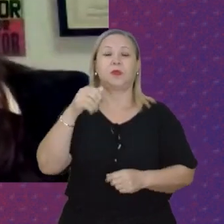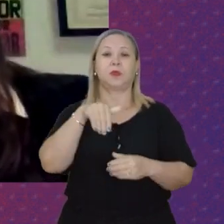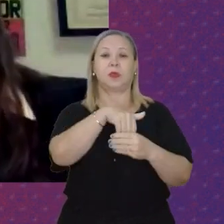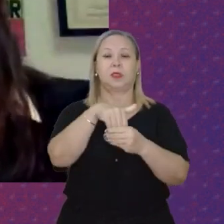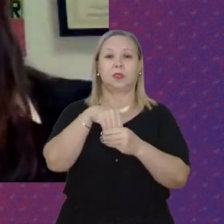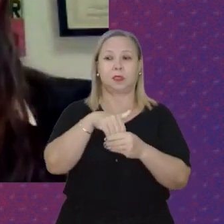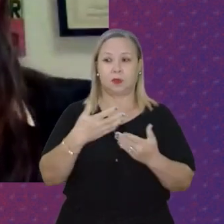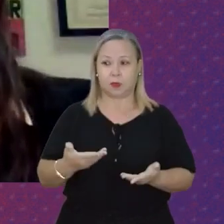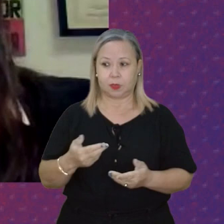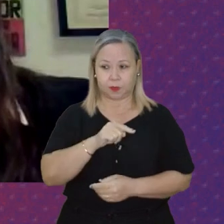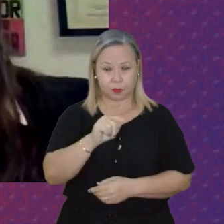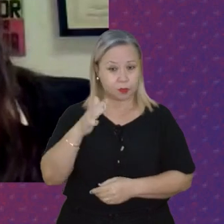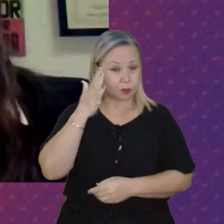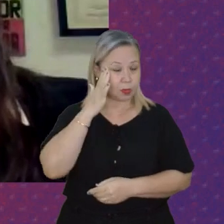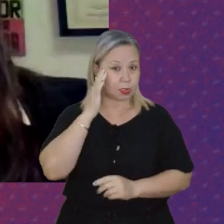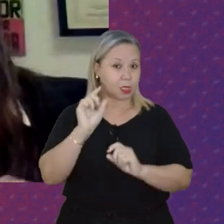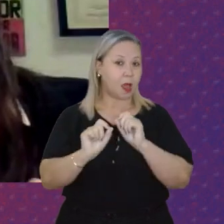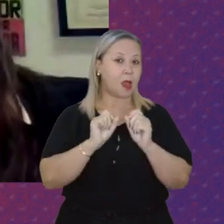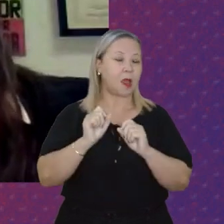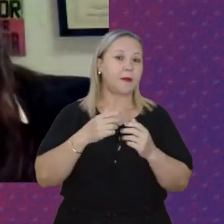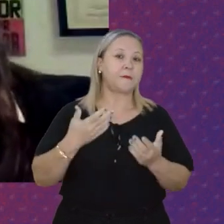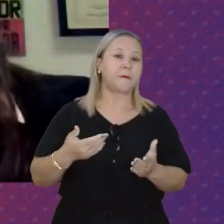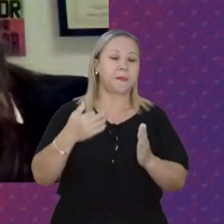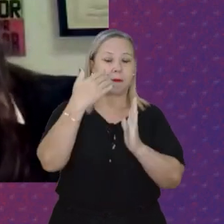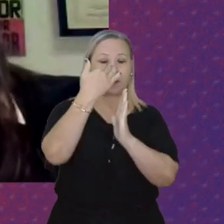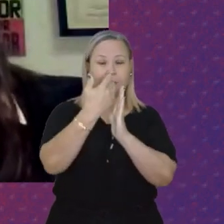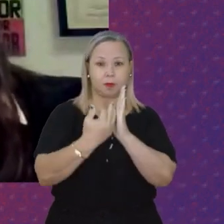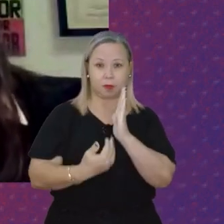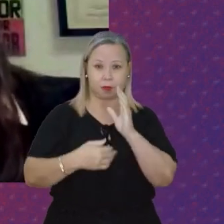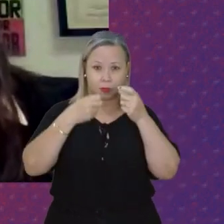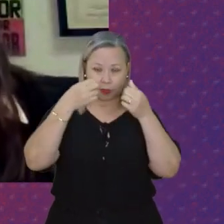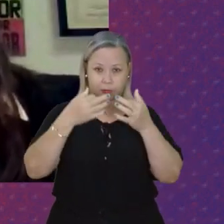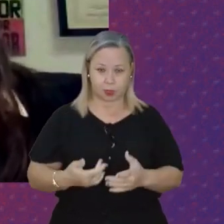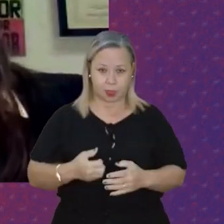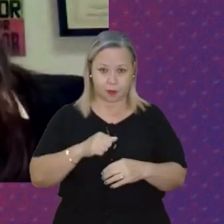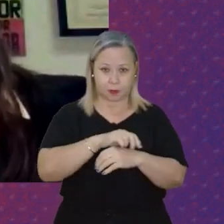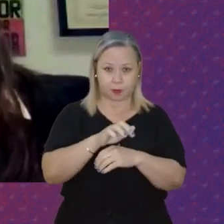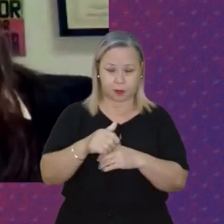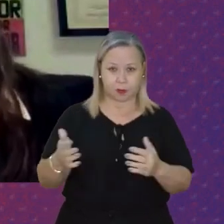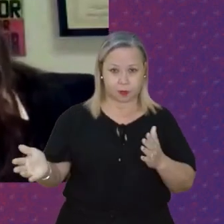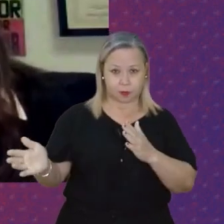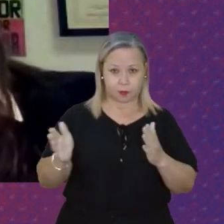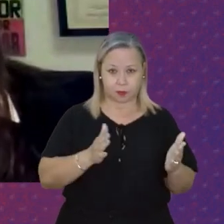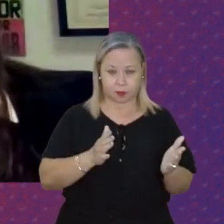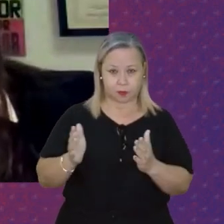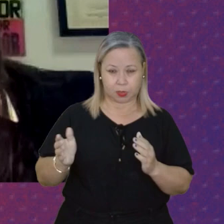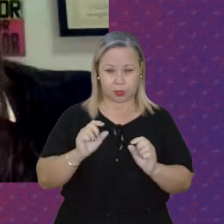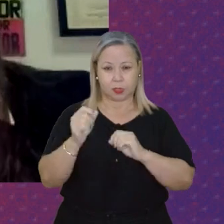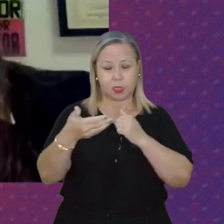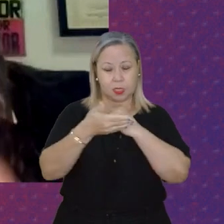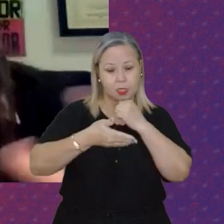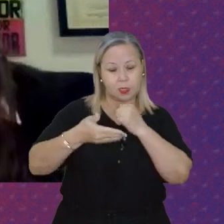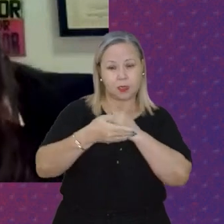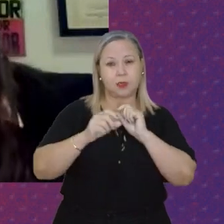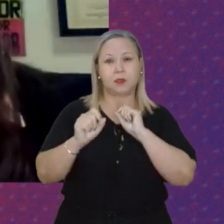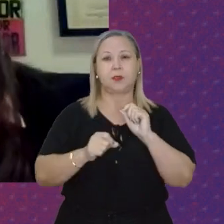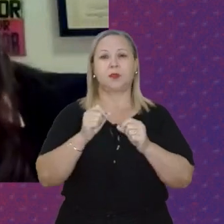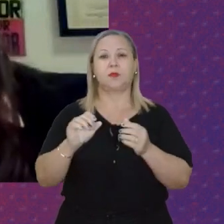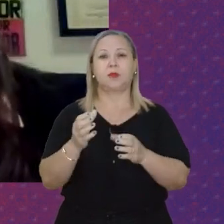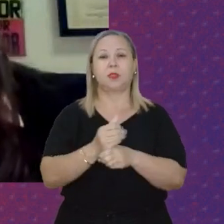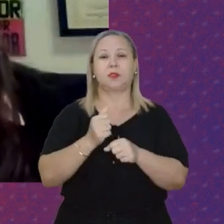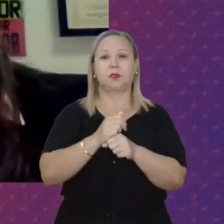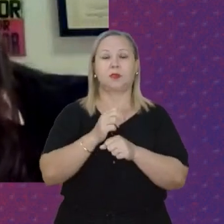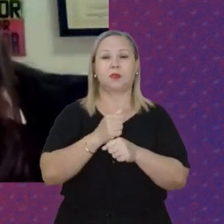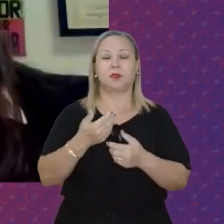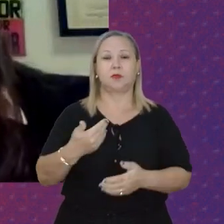eleições. Vocês sabem que os critérios para distribuição de fundo partidário, eles se baseiam muito, desses fundos públicos que os